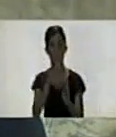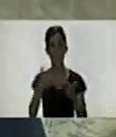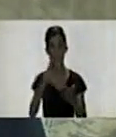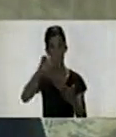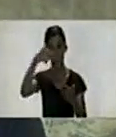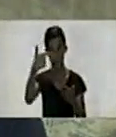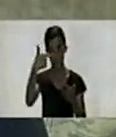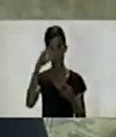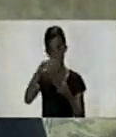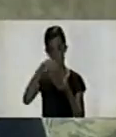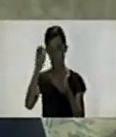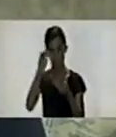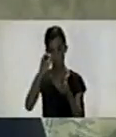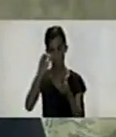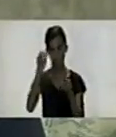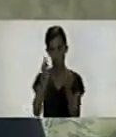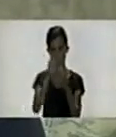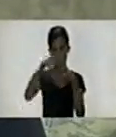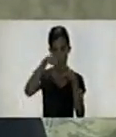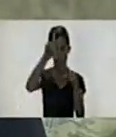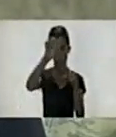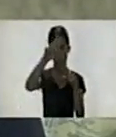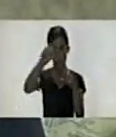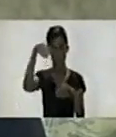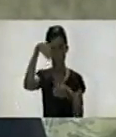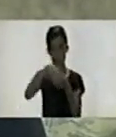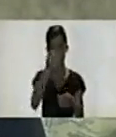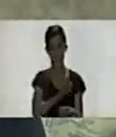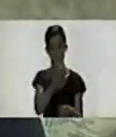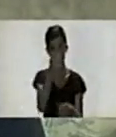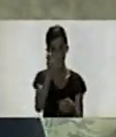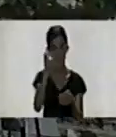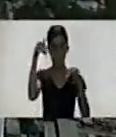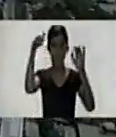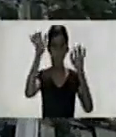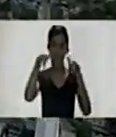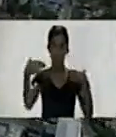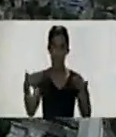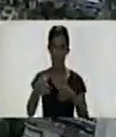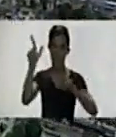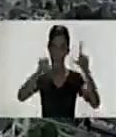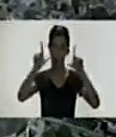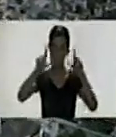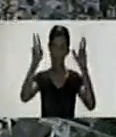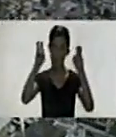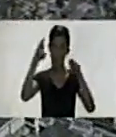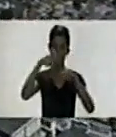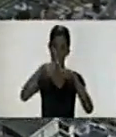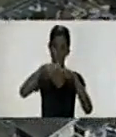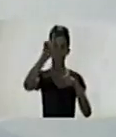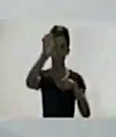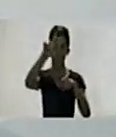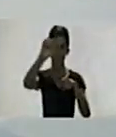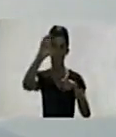vai acontecer no dia 2 de outubro. Com o Dr. Deodalto, vote 25. Termina agora o programa do Dr.